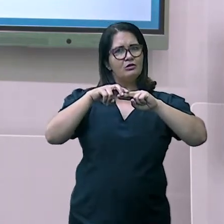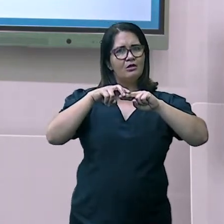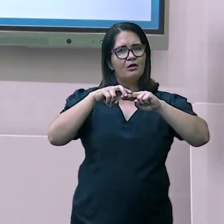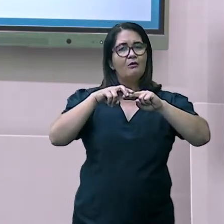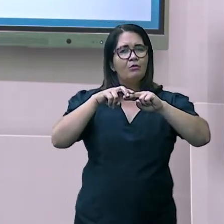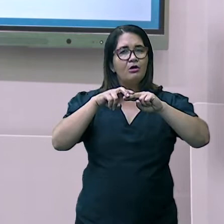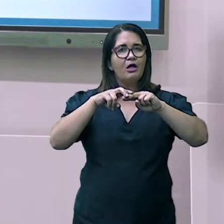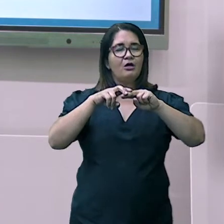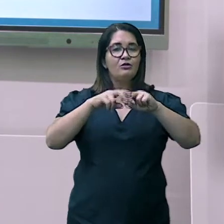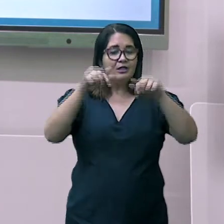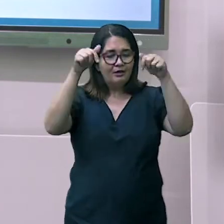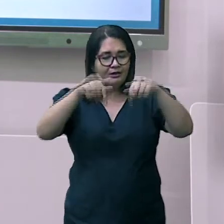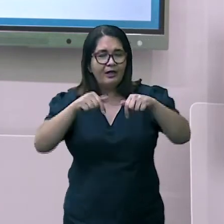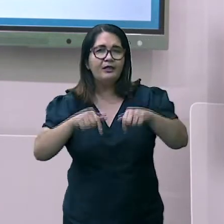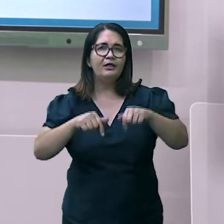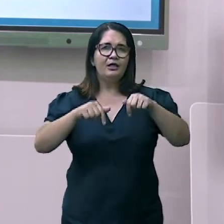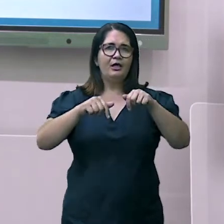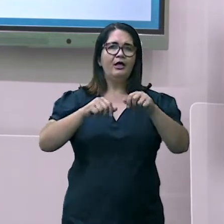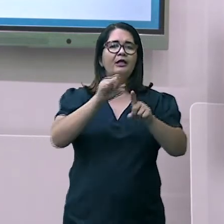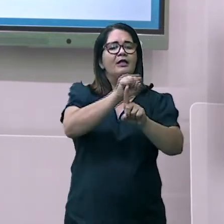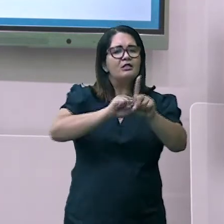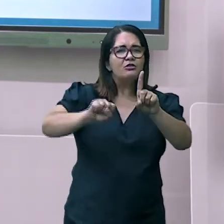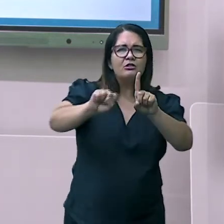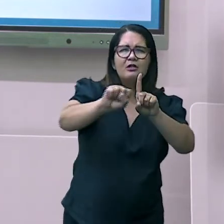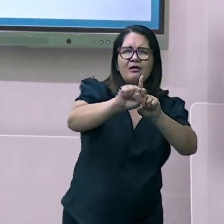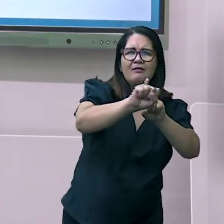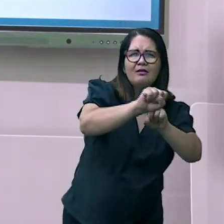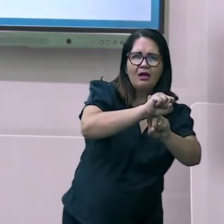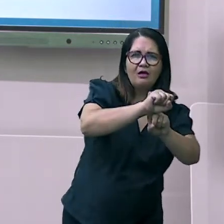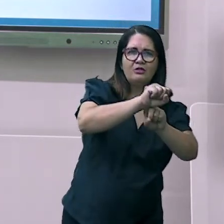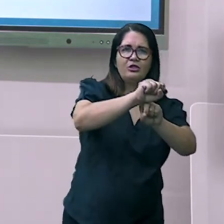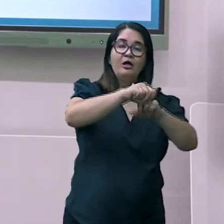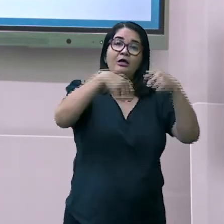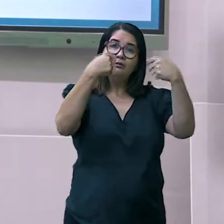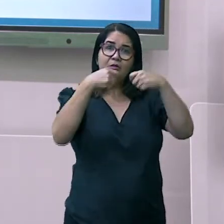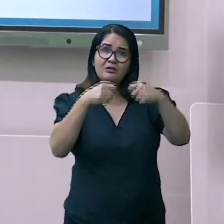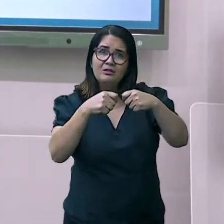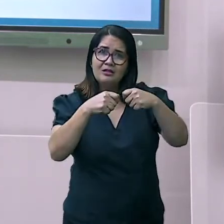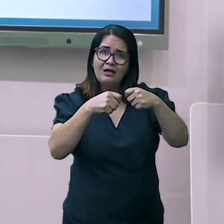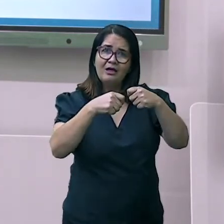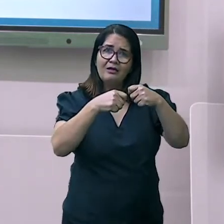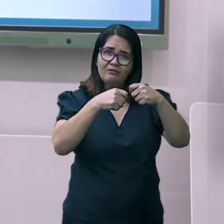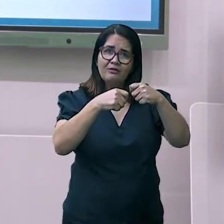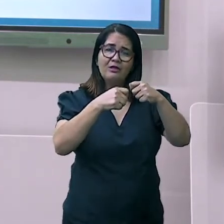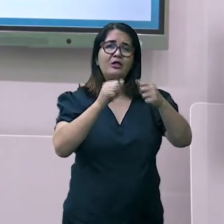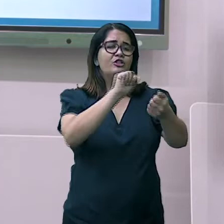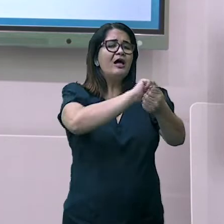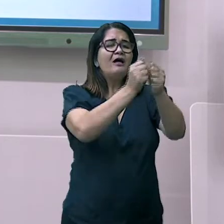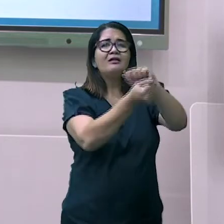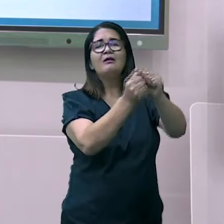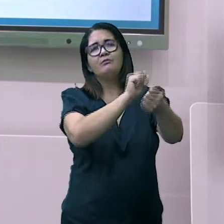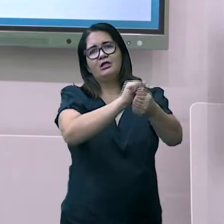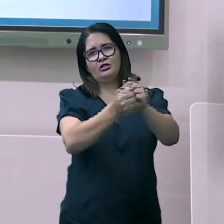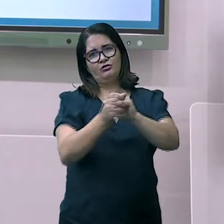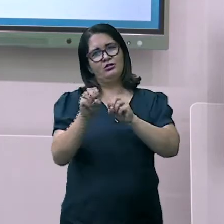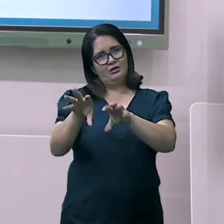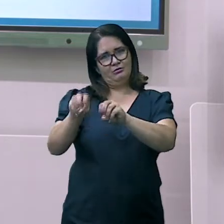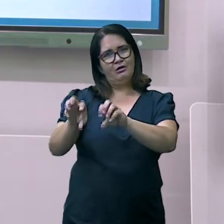dos seres humanos, não é mesmo? Então, ela evoluiu a partir da evolução humana